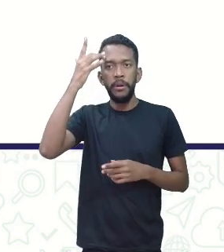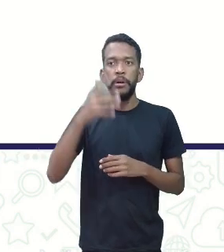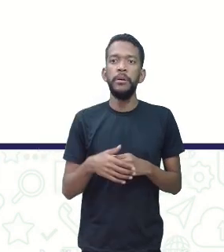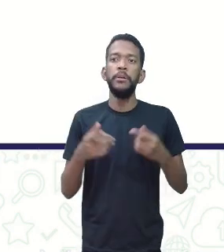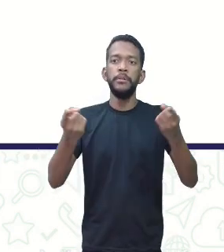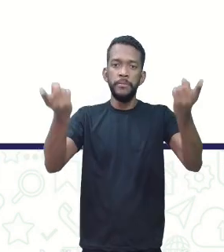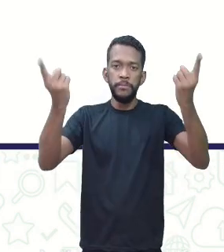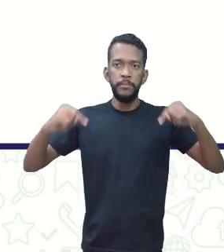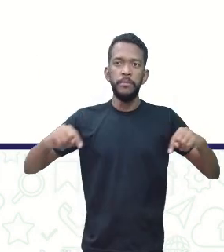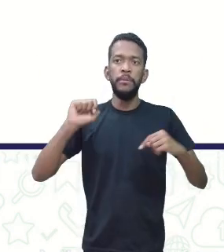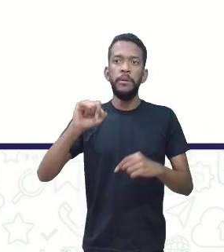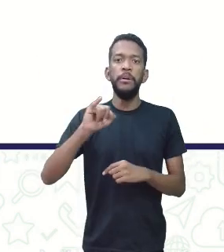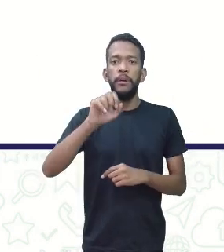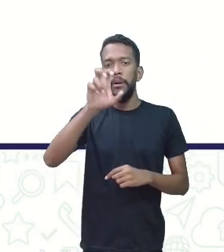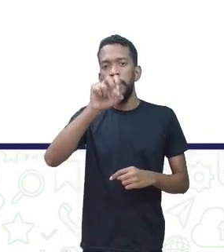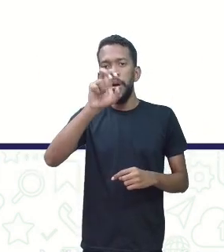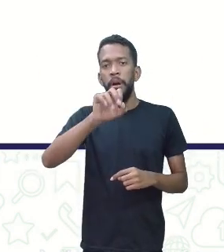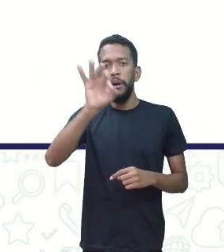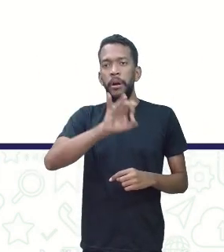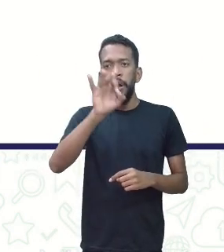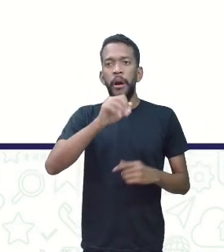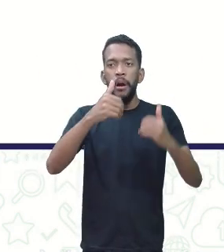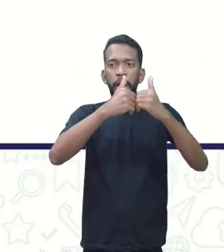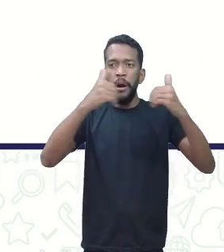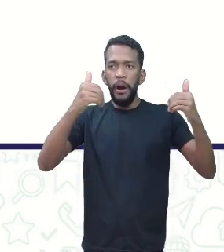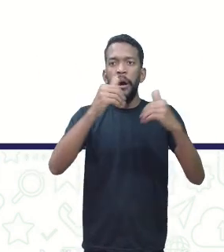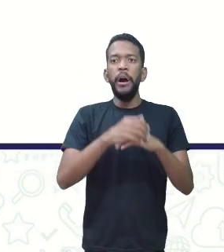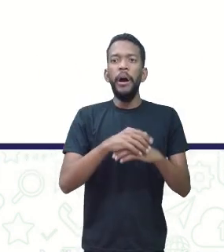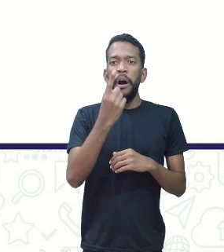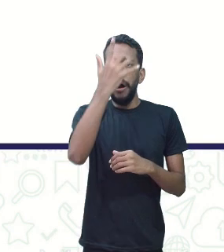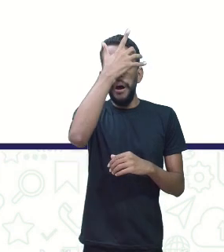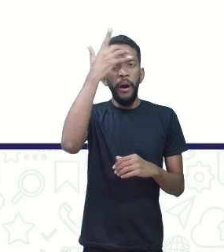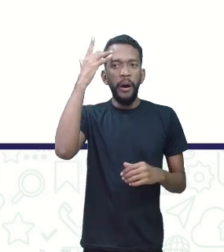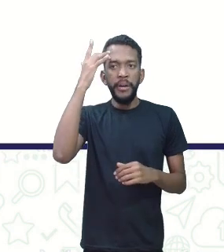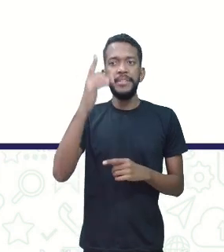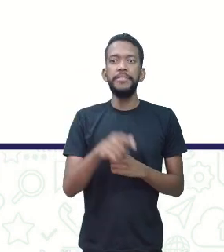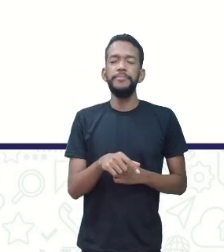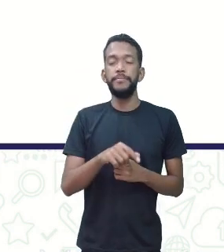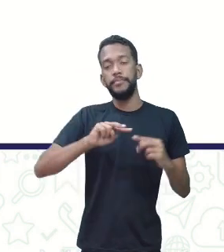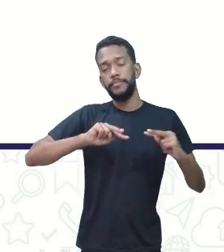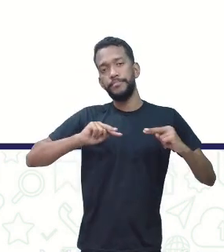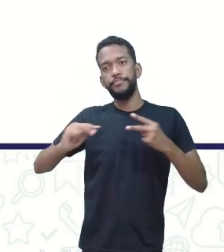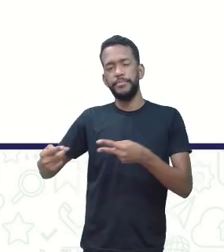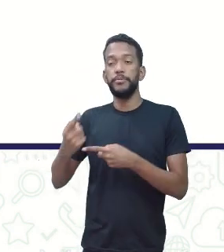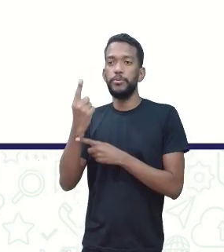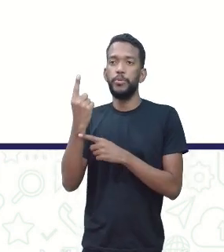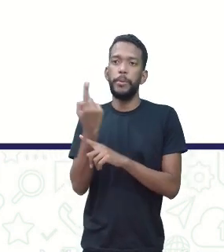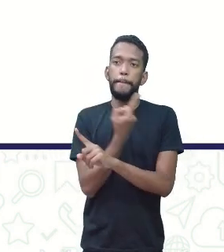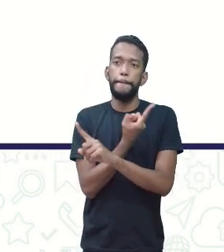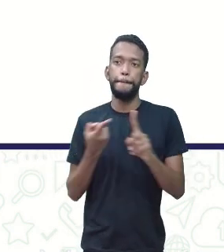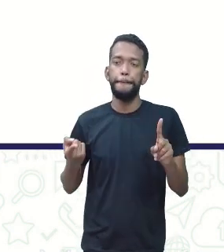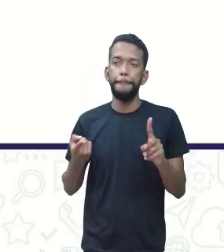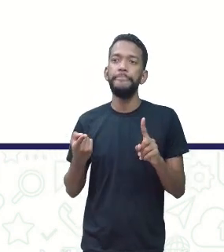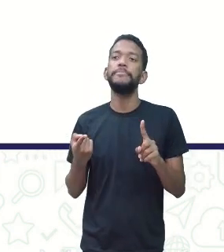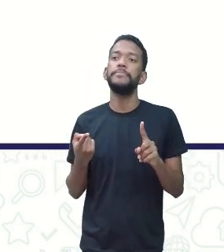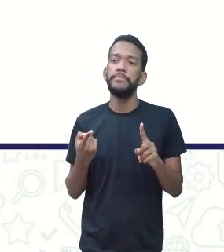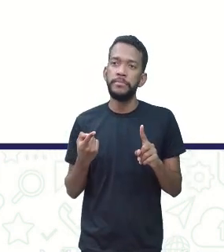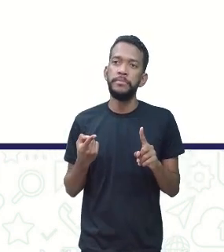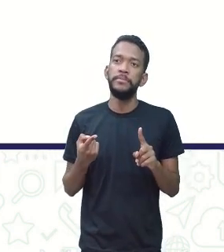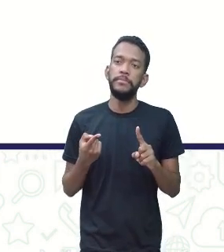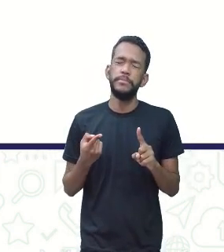Com 50% de distanciamento, a gente tem uma pessoa infectada em um determinado momento. Em 5